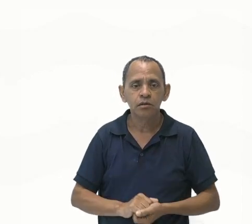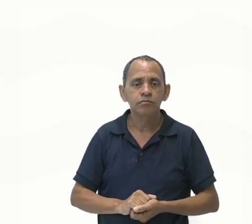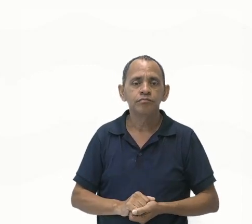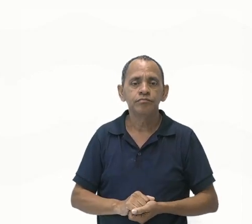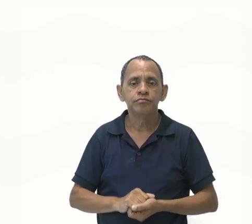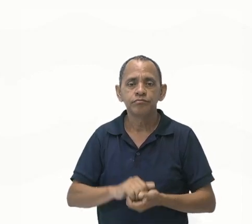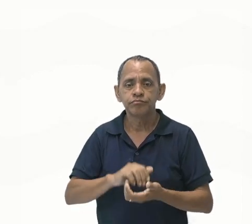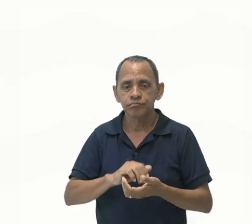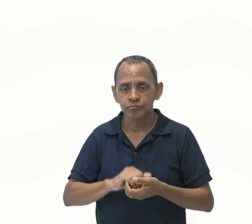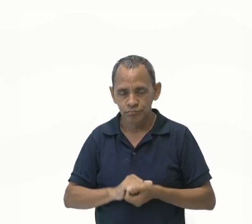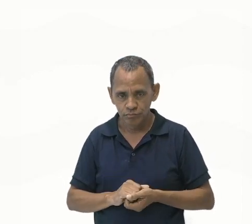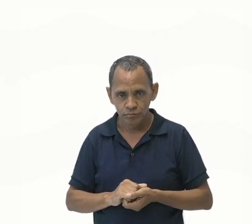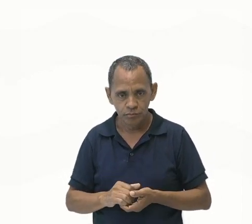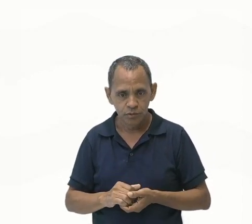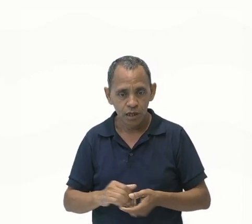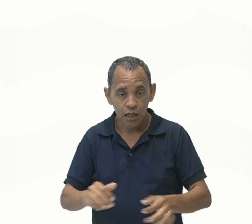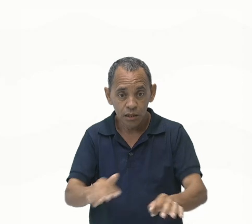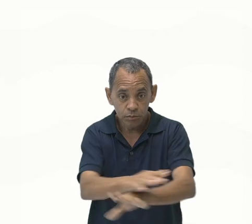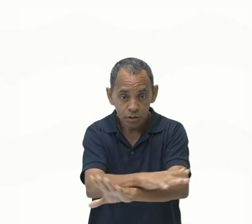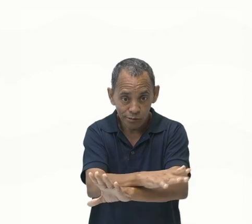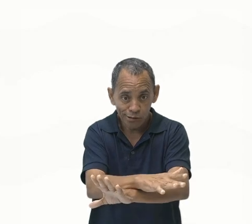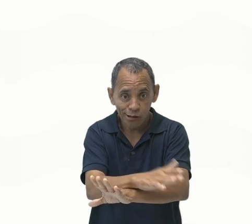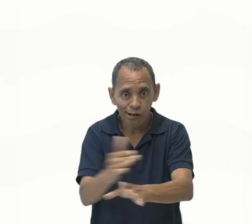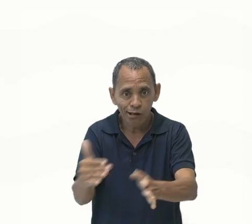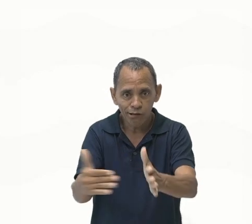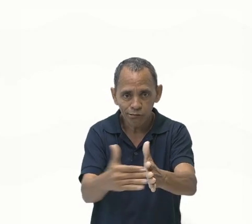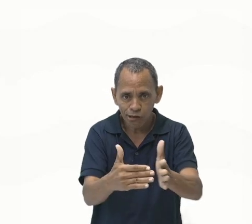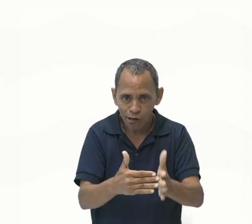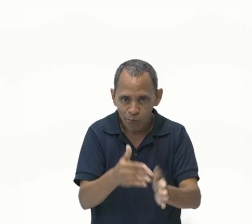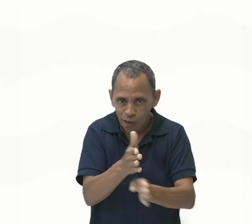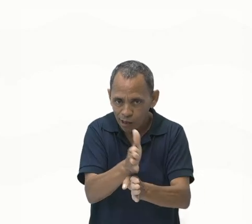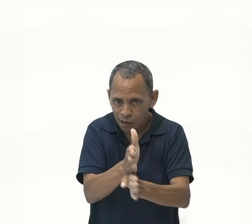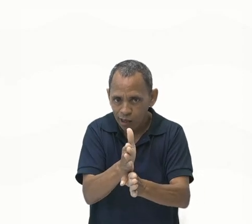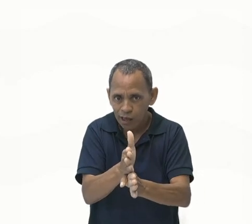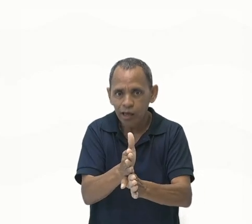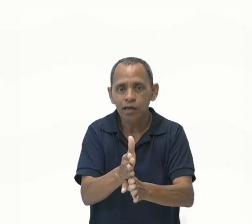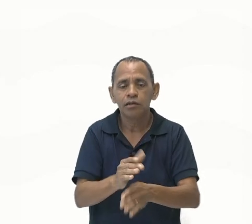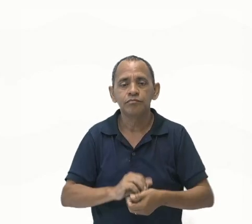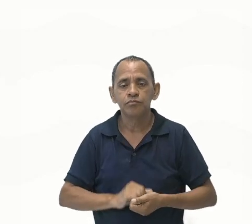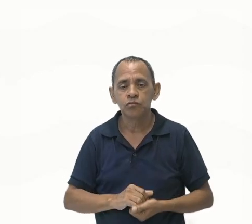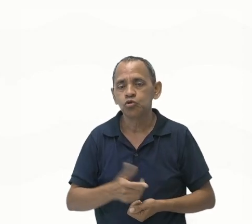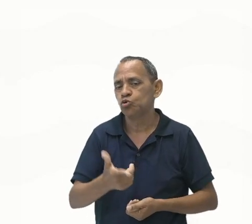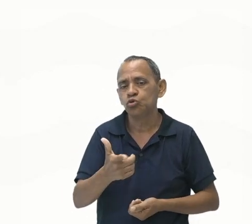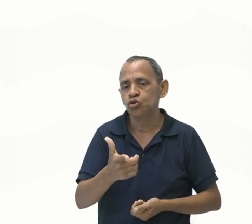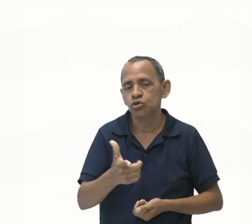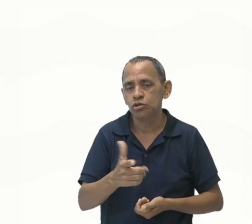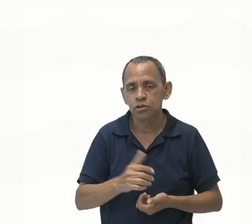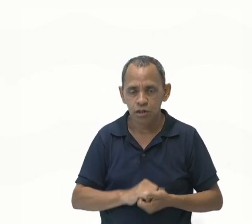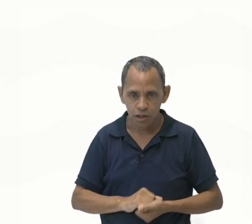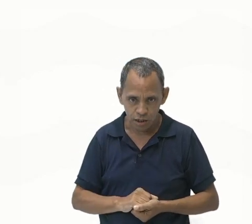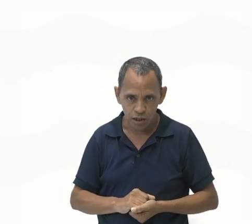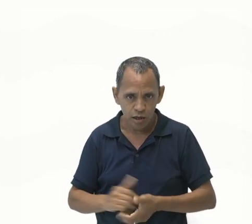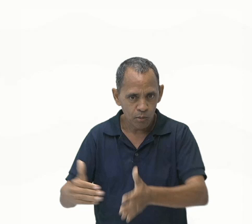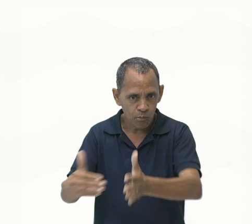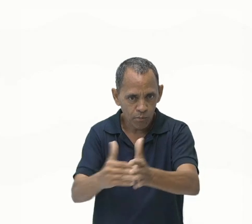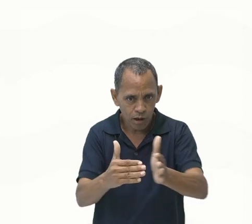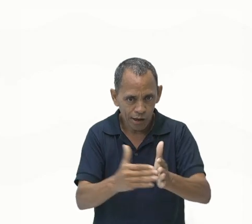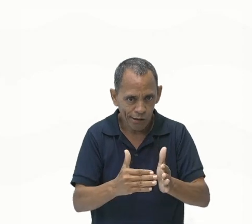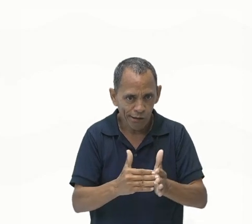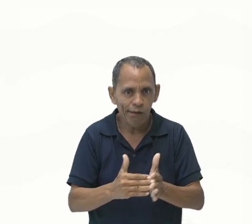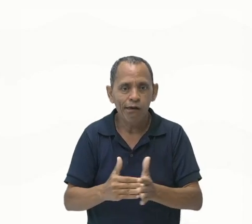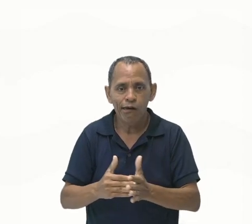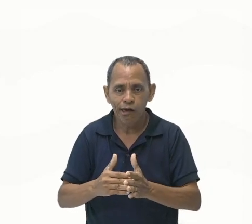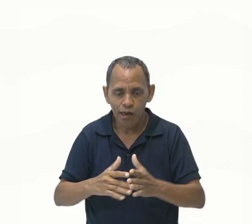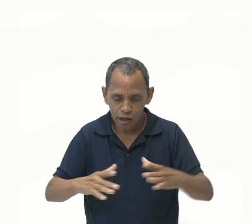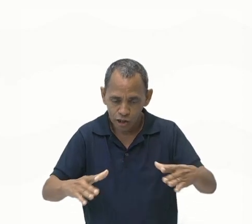entre os seus membros, né, entre os países membros do bloco econômico, quase inexistentes em termos comerciais, em